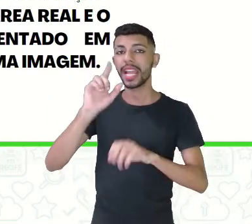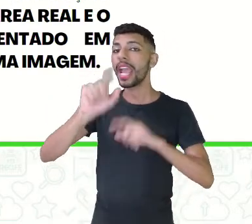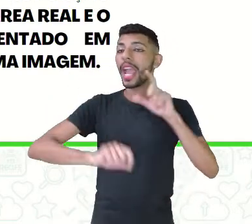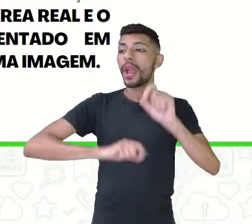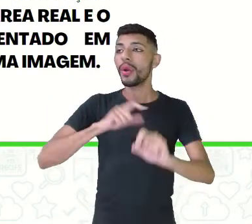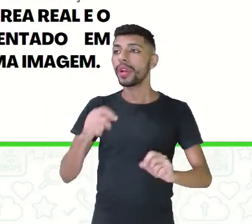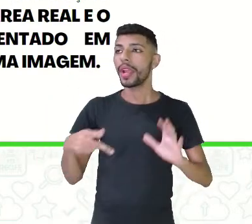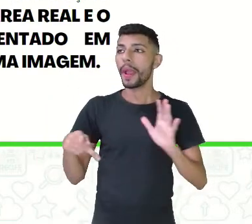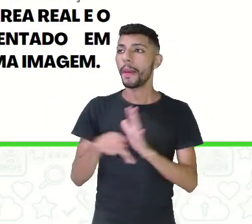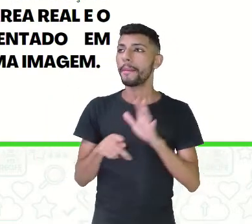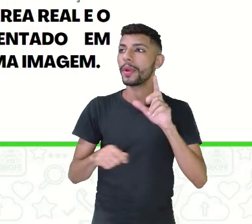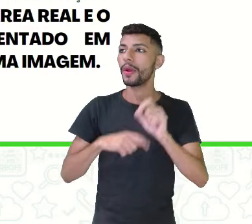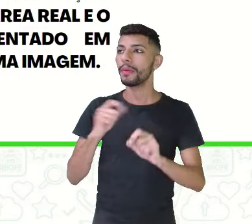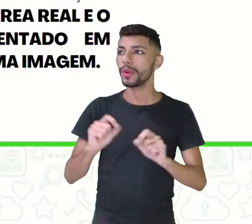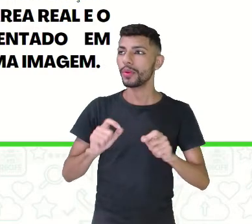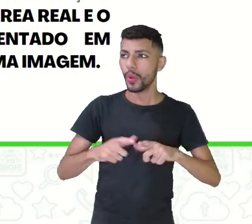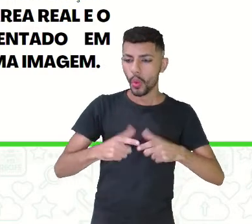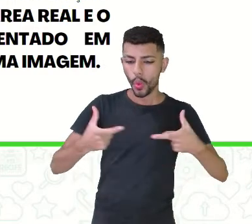da proporção